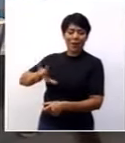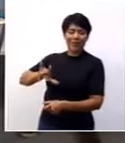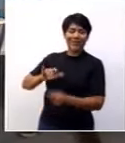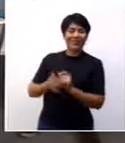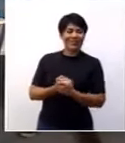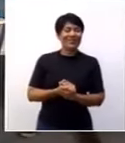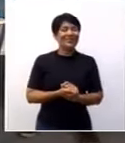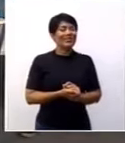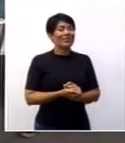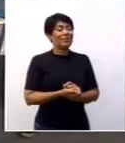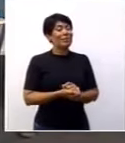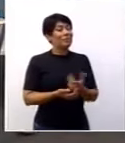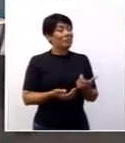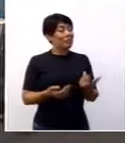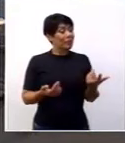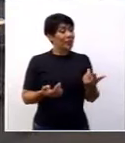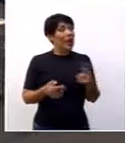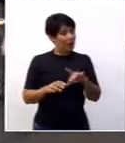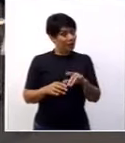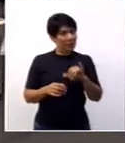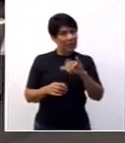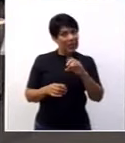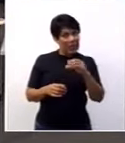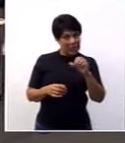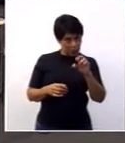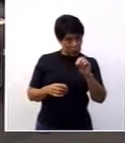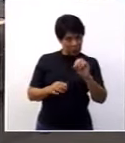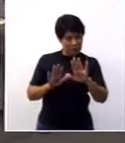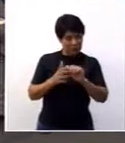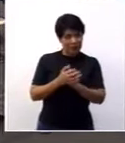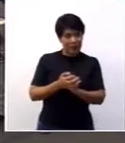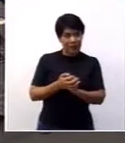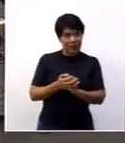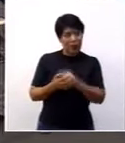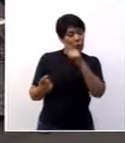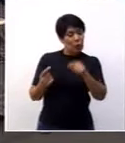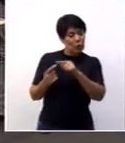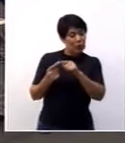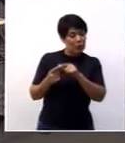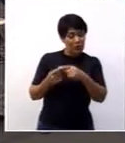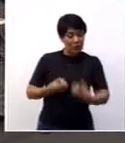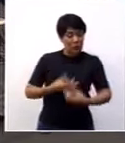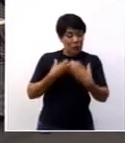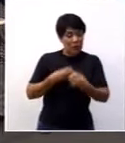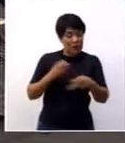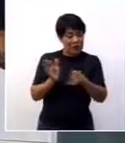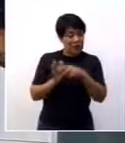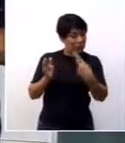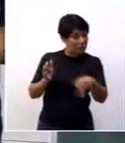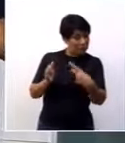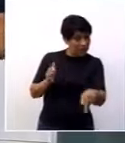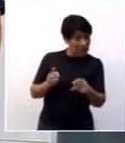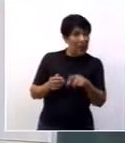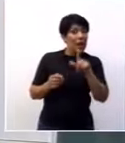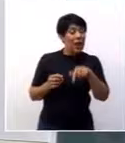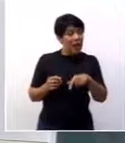melhor. Então, no caso do Ícaro, Ícaro. A intenção dos poemas que o Ícaro